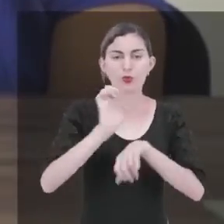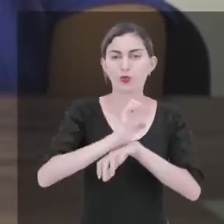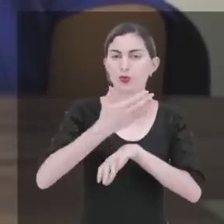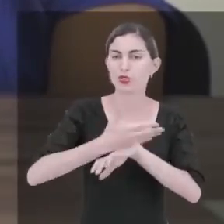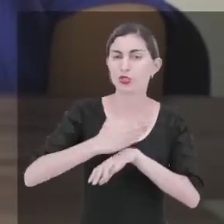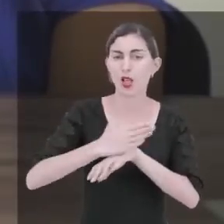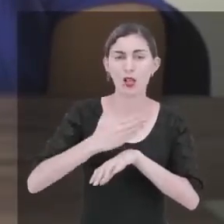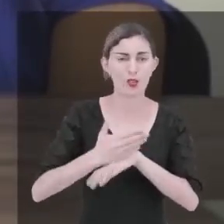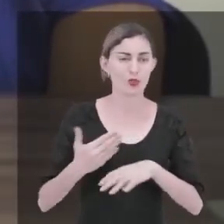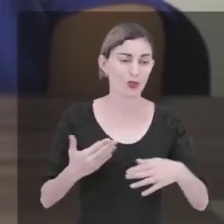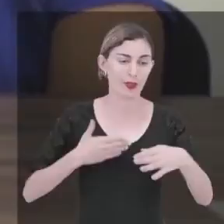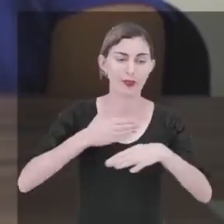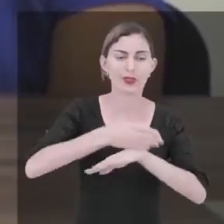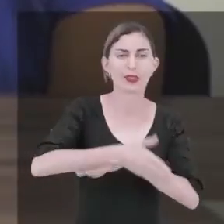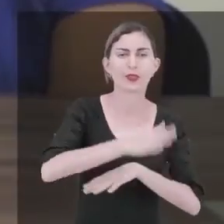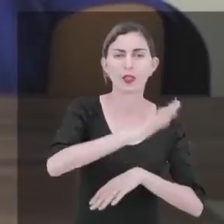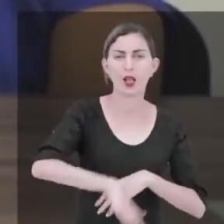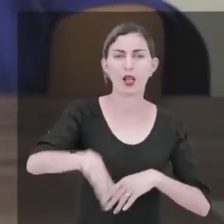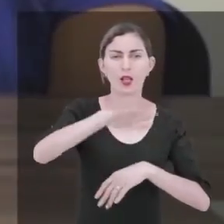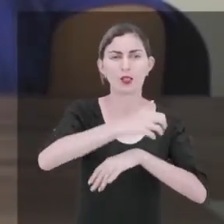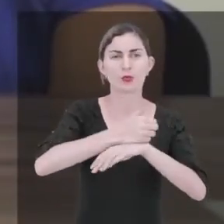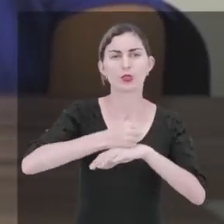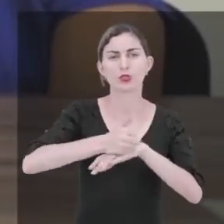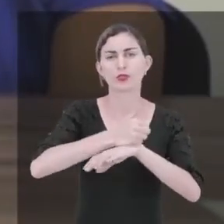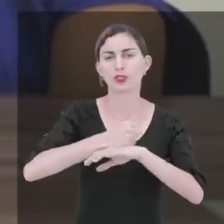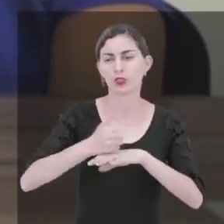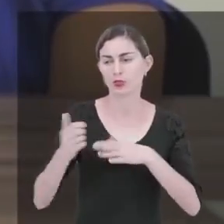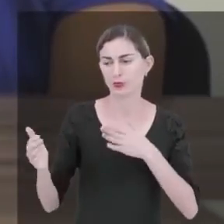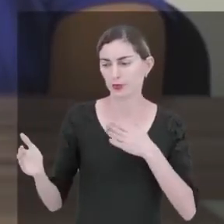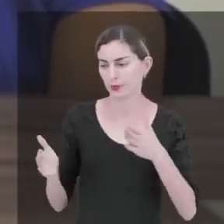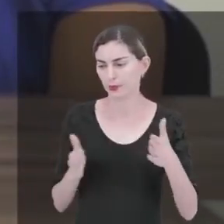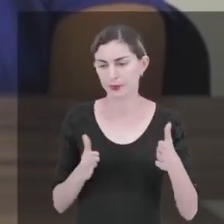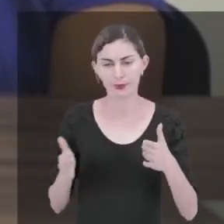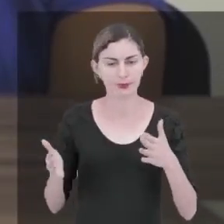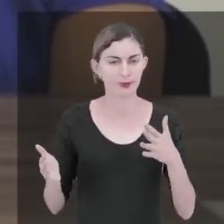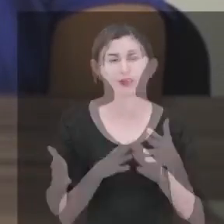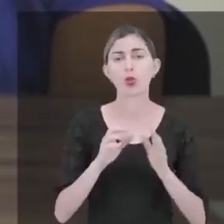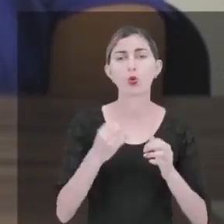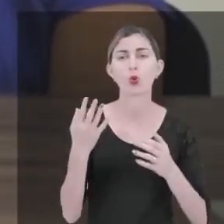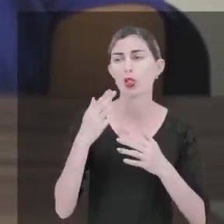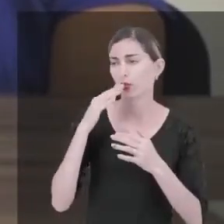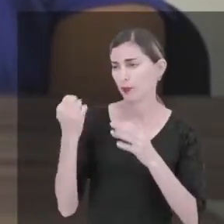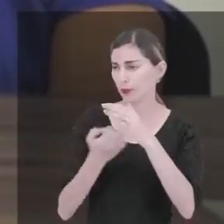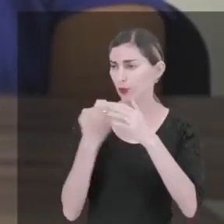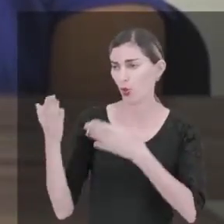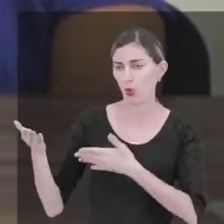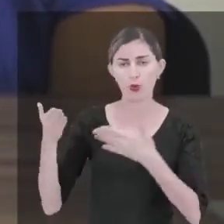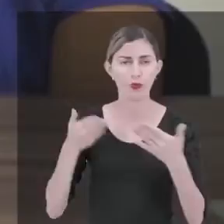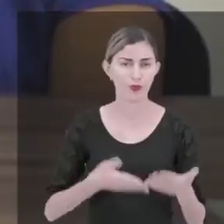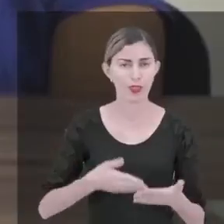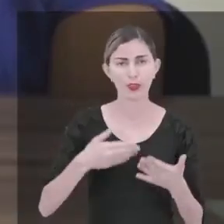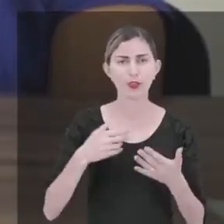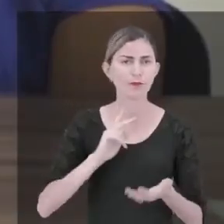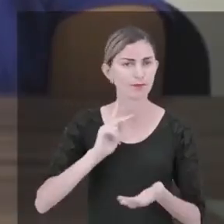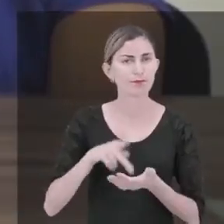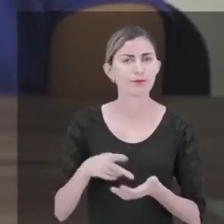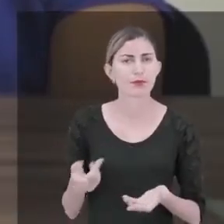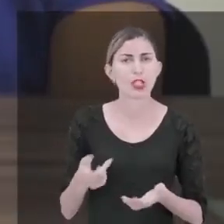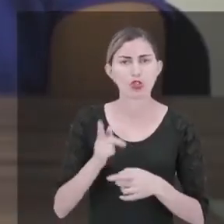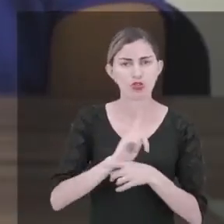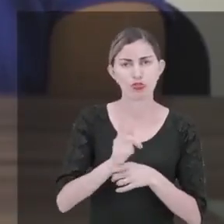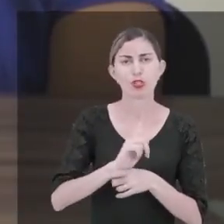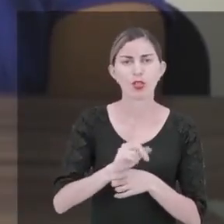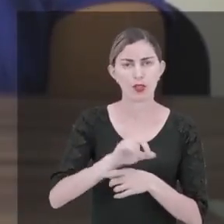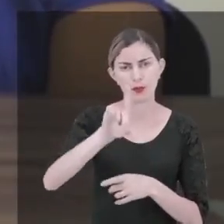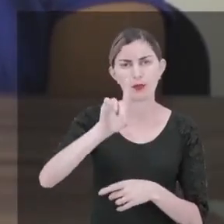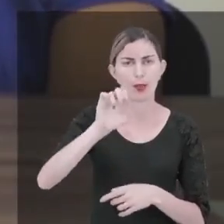estágio, entrando para a área profissional, então eu estava naquela transição. E quando a empresa me convidou para ser,